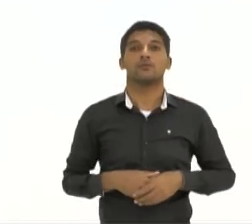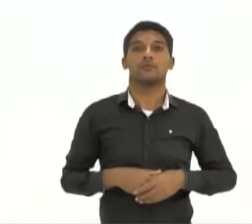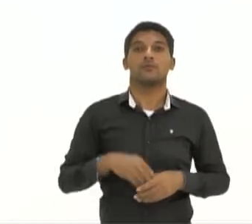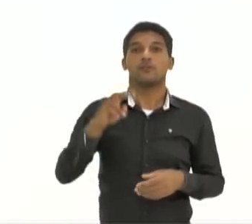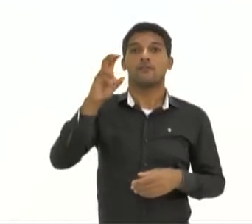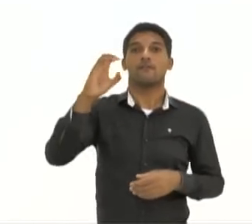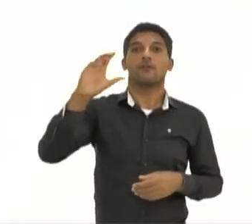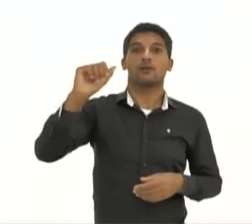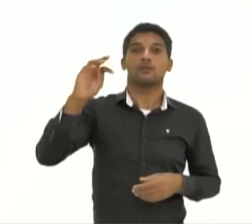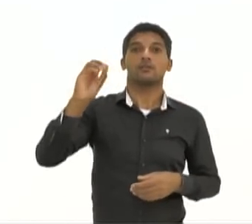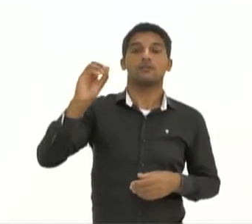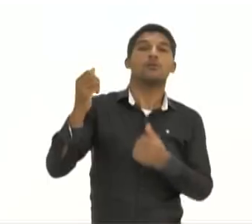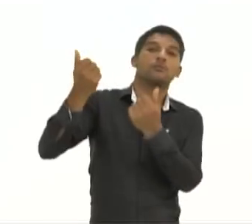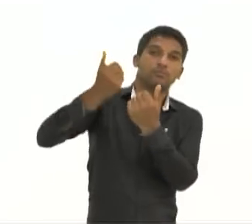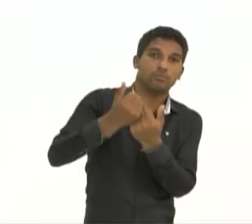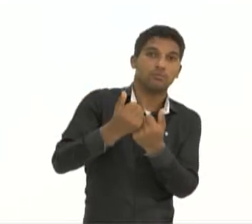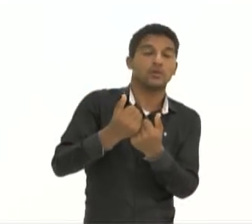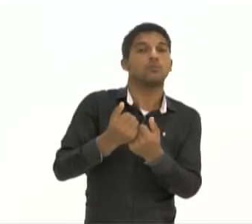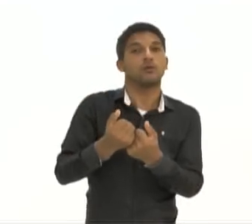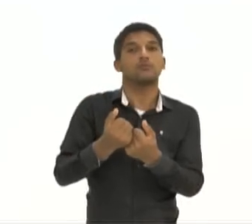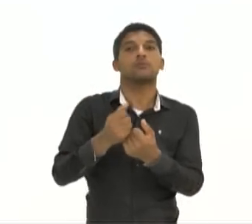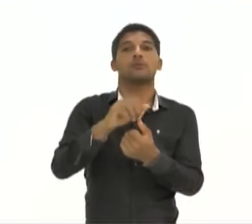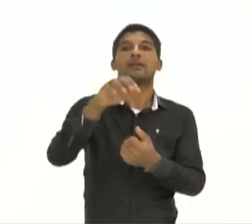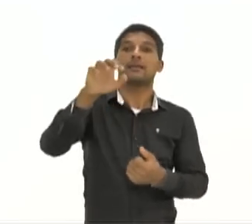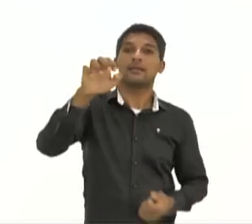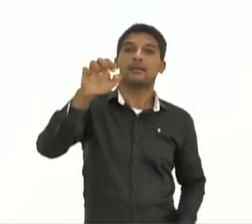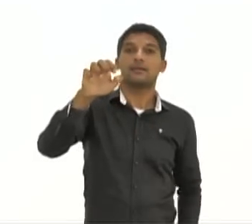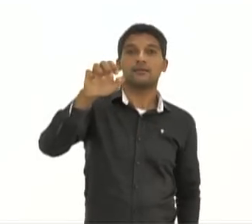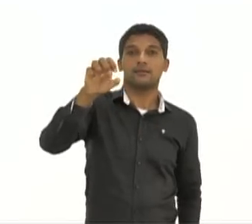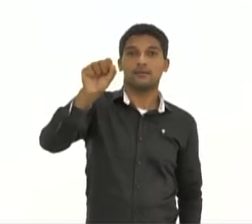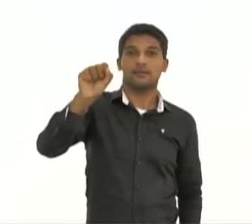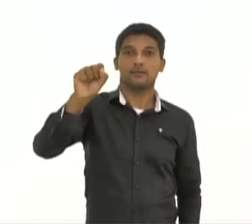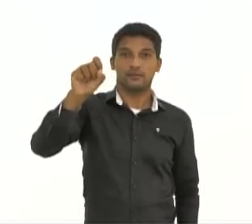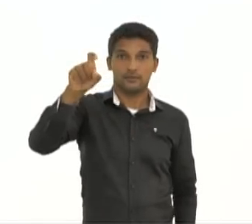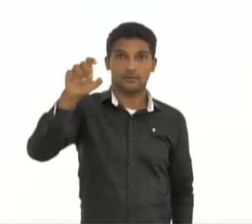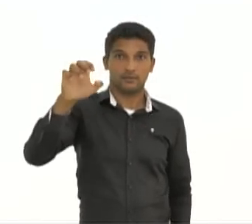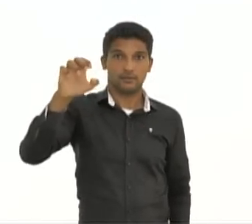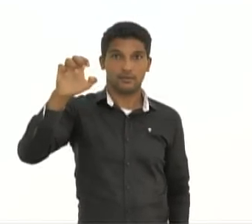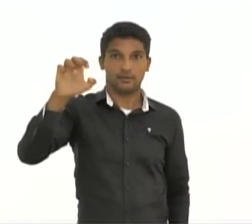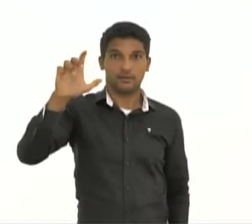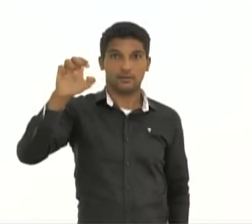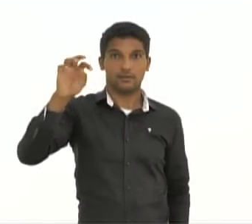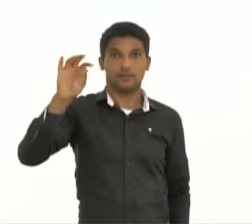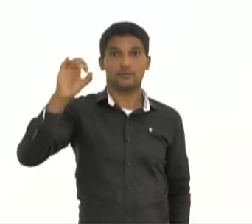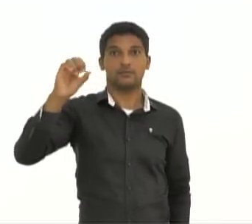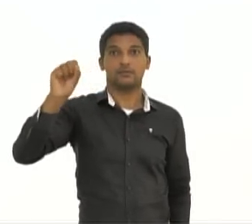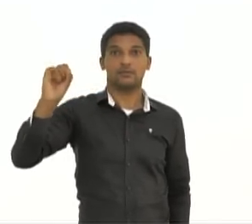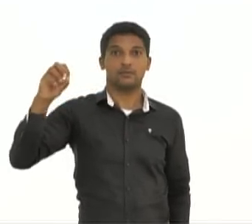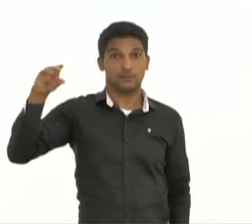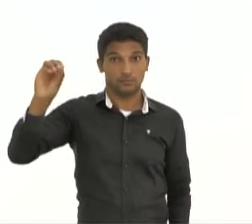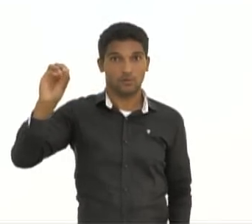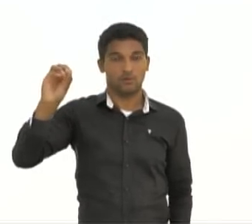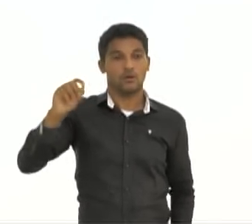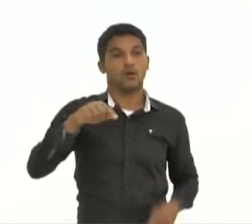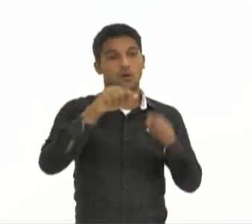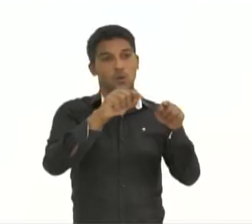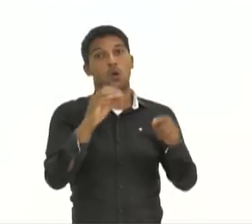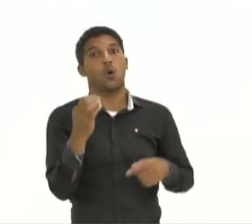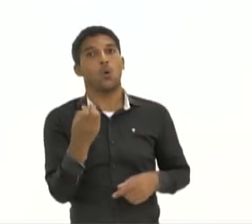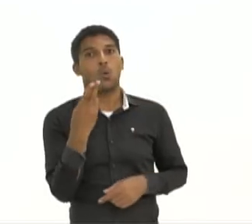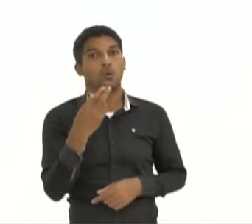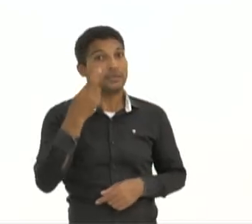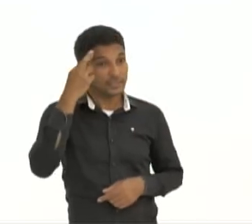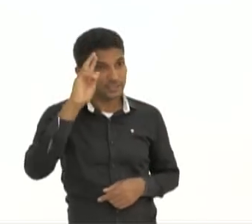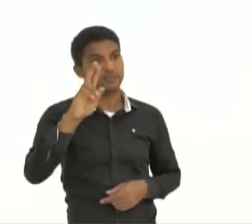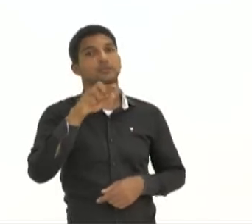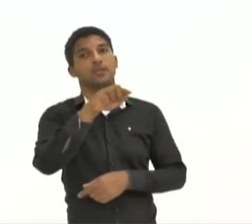esse vocativo. Né? Excelentíssimo senhor, dependendo do nível de formalidade que eu quero ter com essa pessoa. Né? Ou prezado senhor,